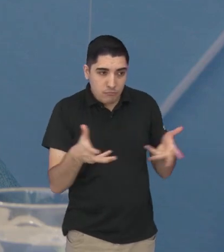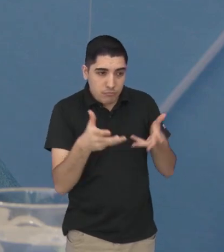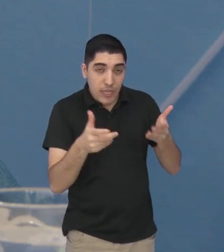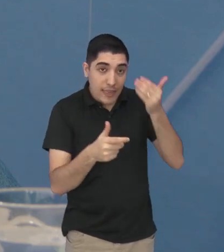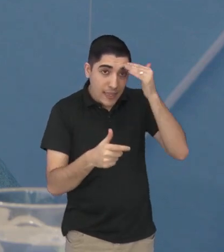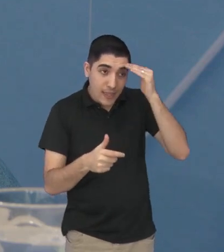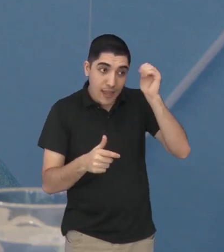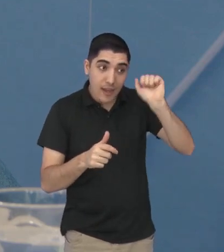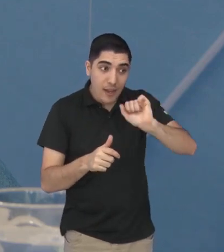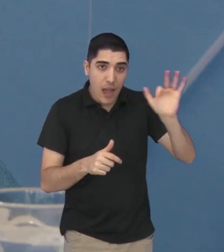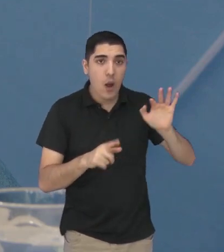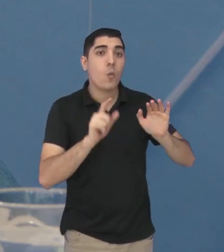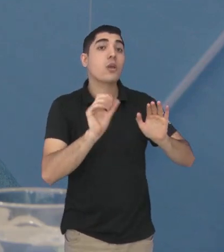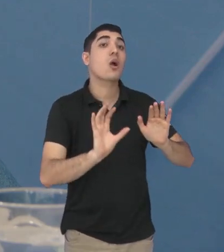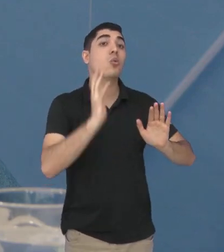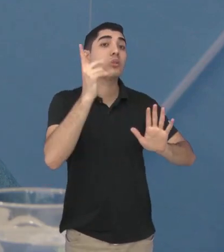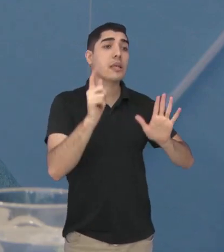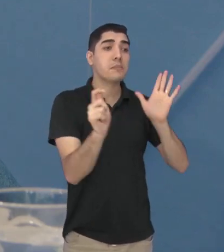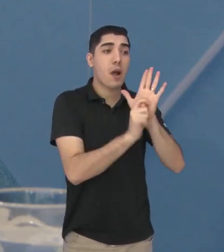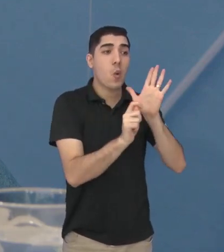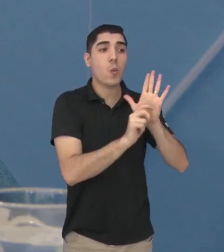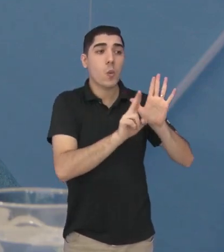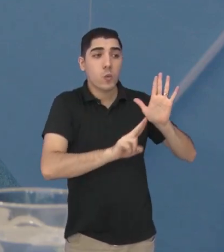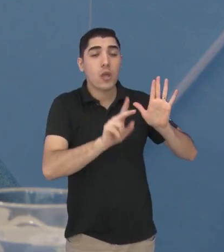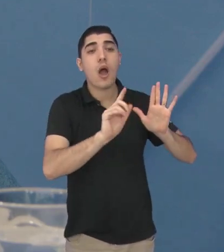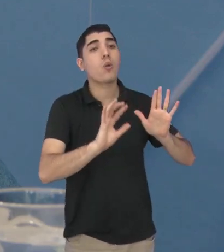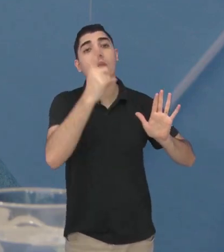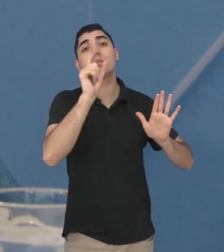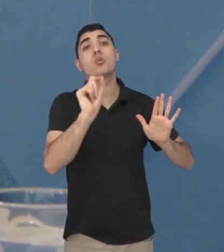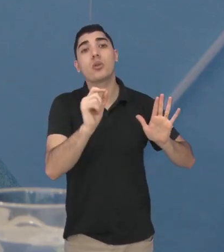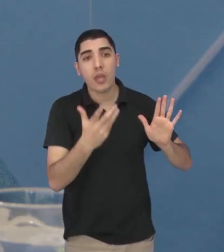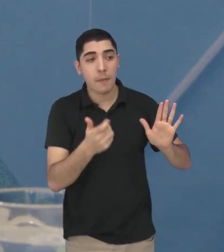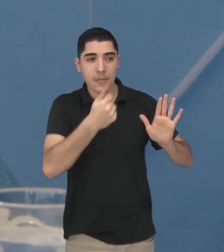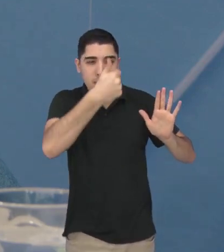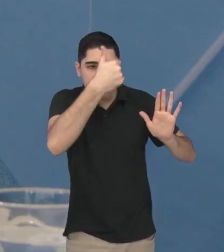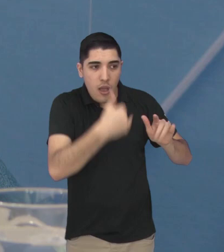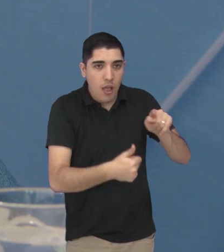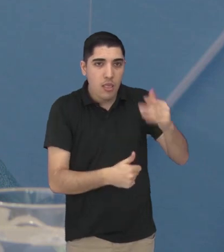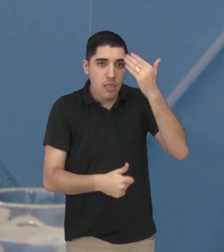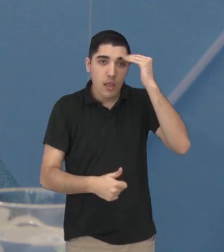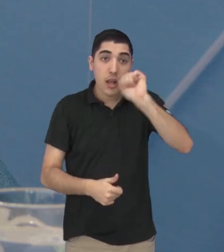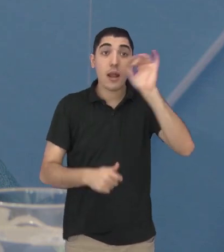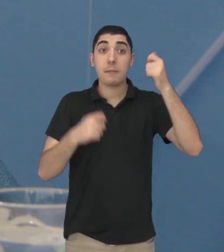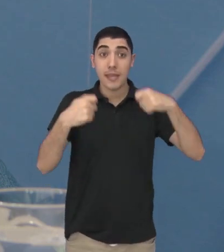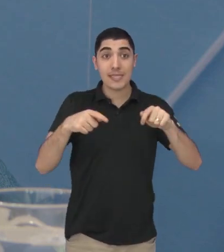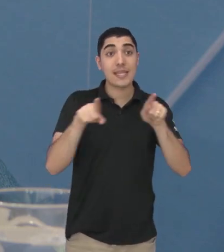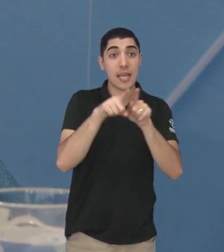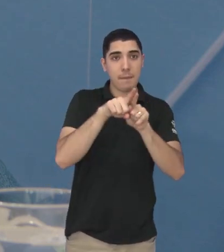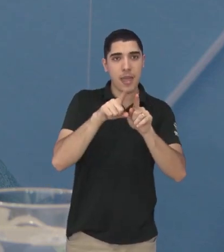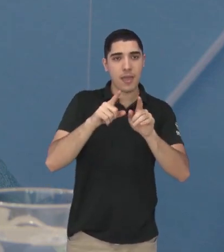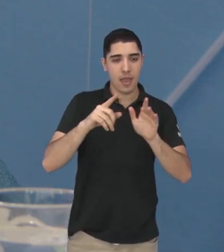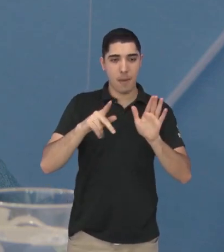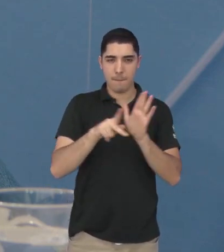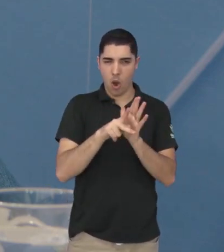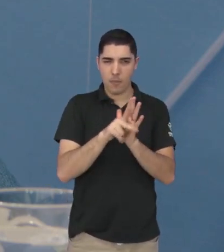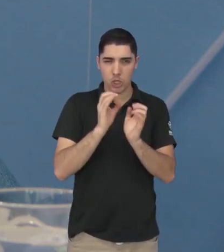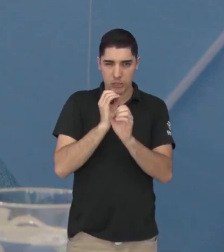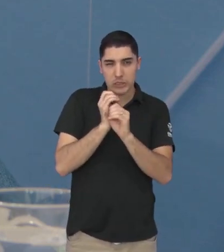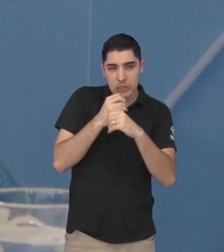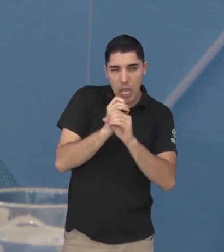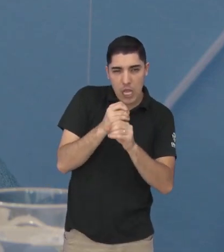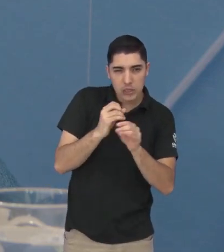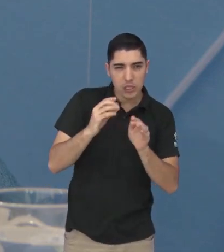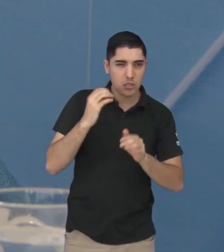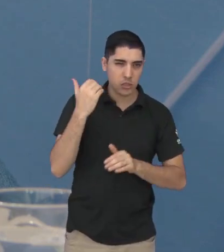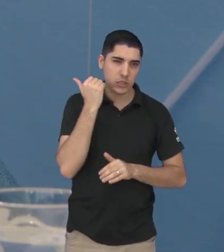ser muito claro, a gente tem que ser muito, muito científico. E a gente tem que sempre se